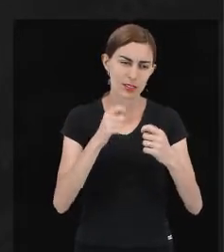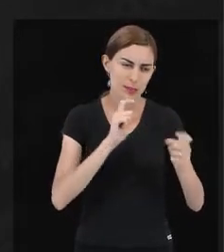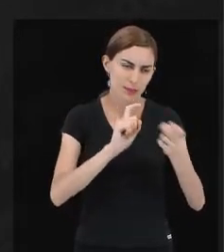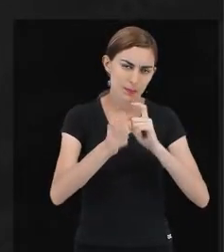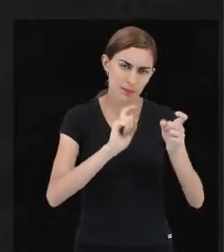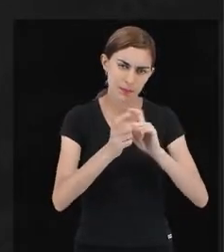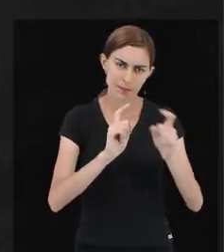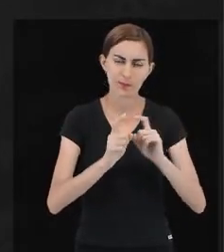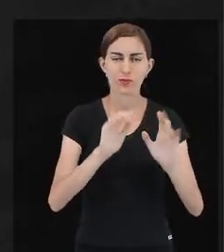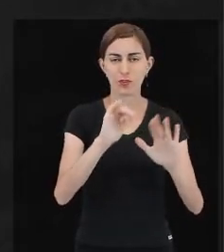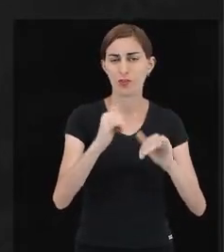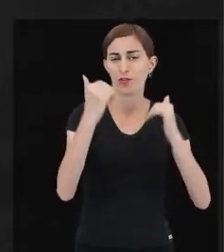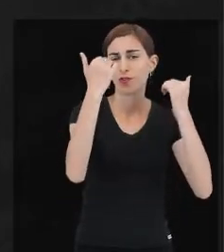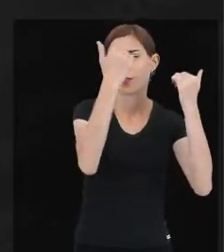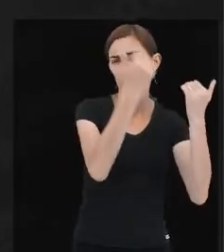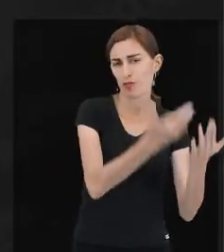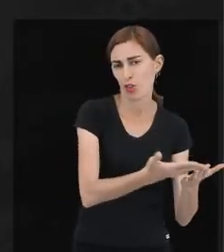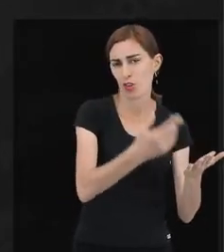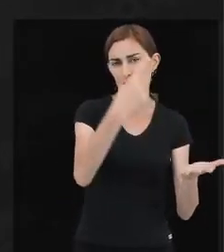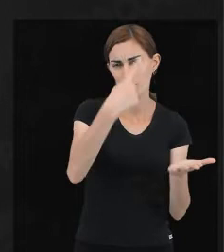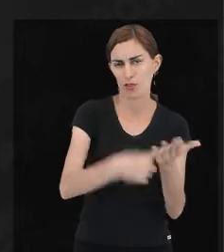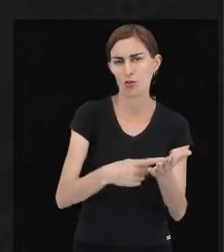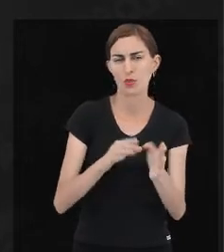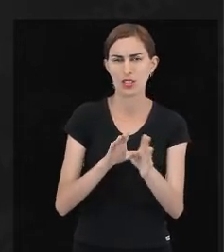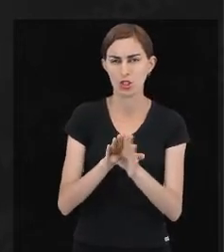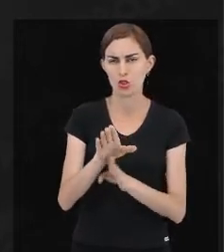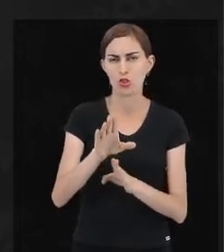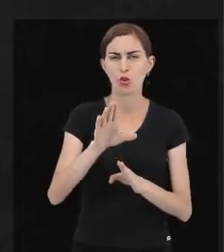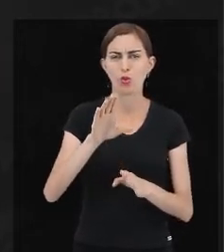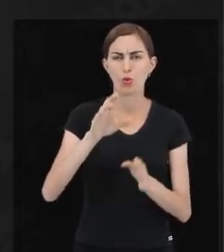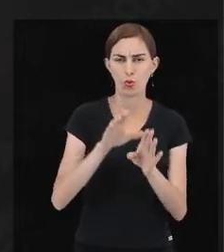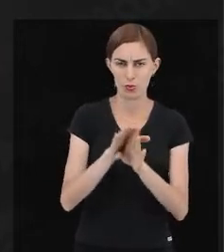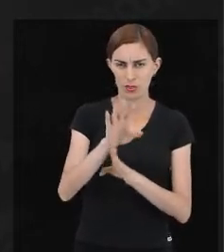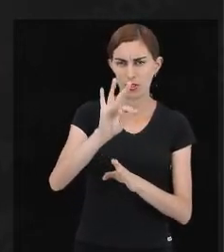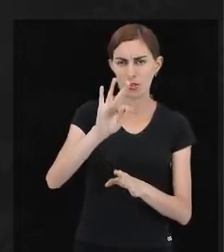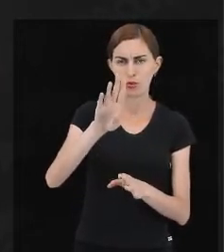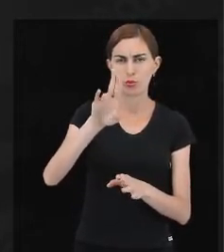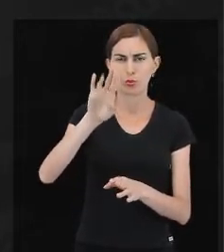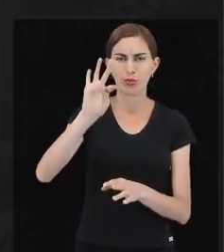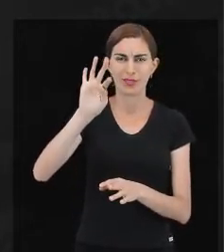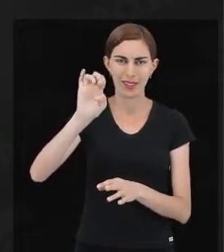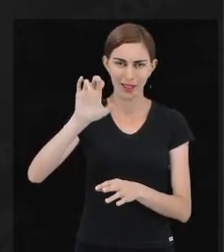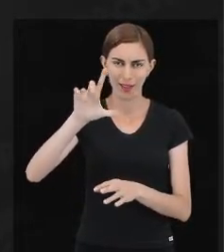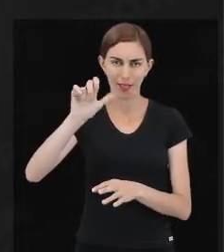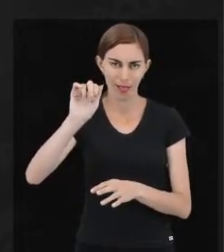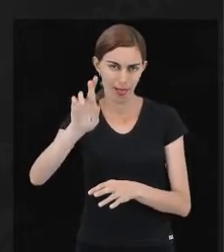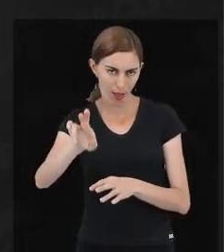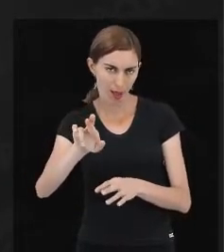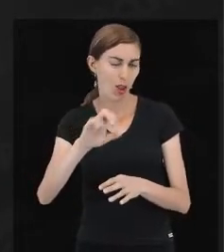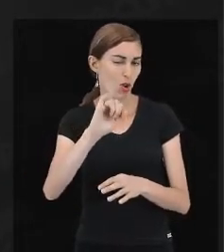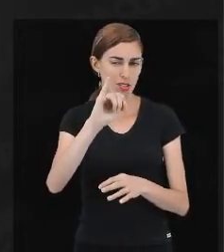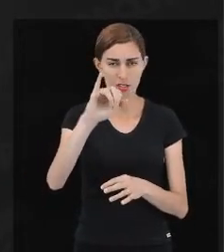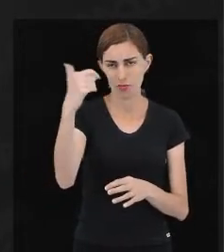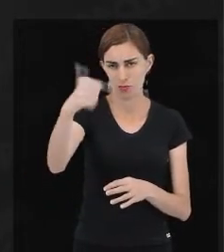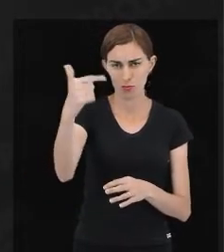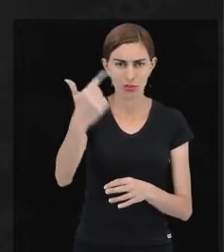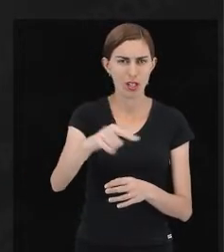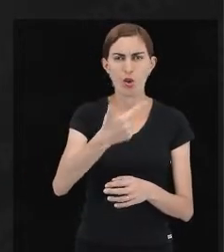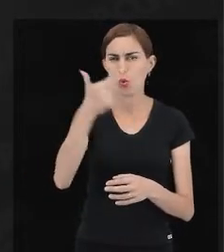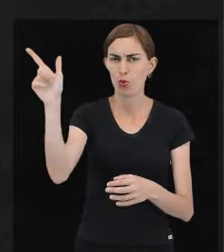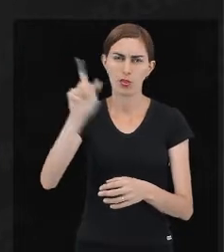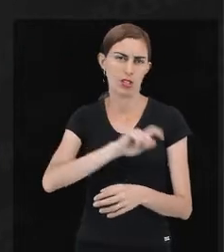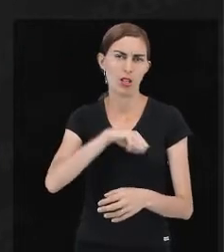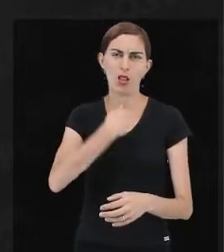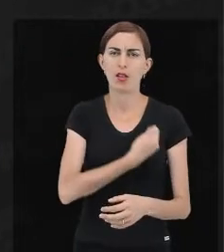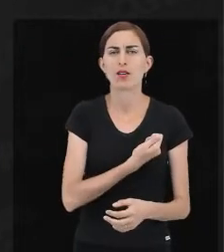a articulação da rede externa, ou seja, contatar o conselho tutelar e as delegacias especializadas, ou, caso não existam,